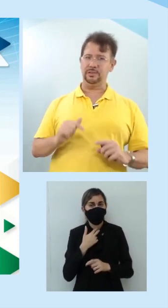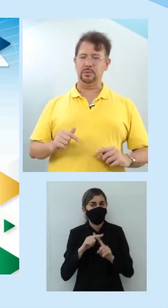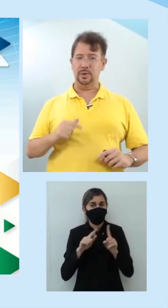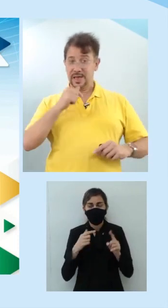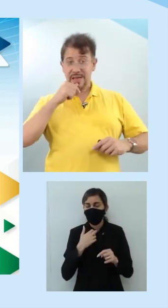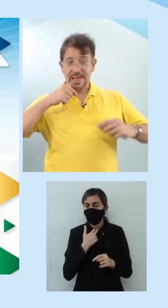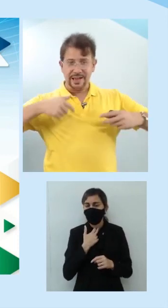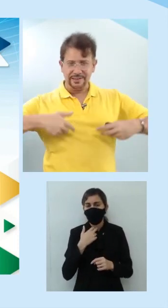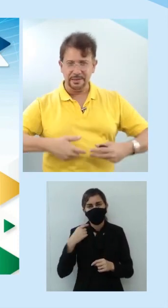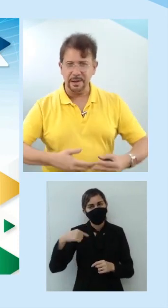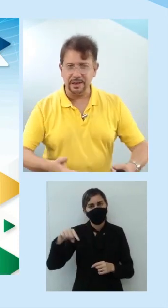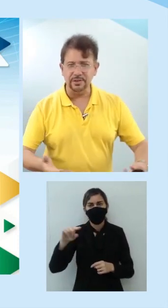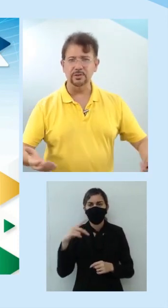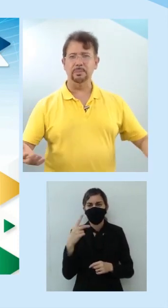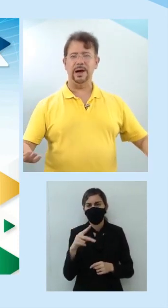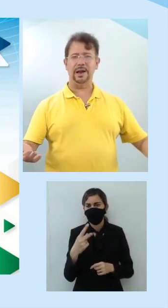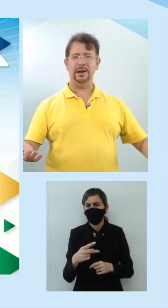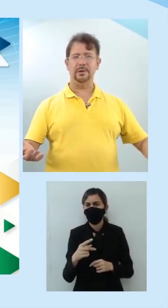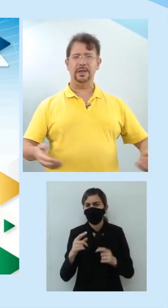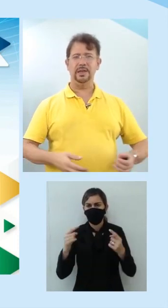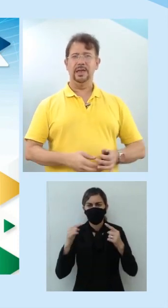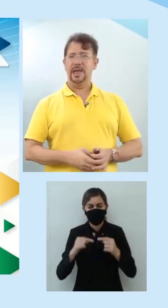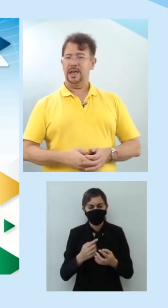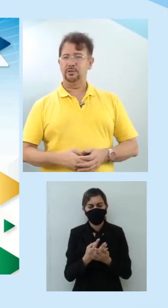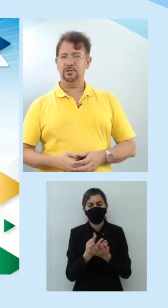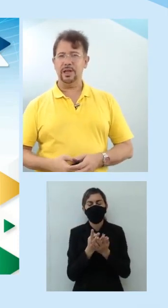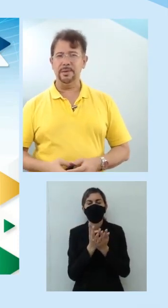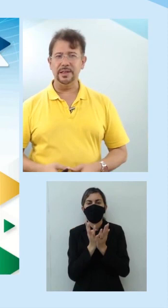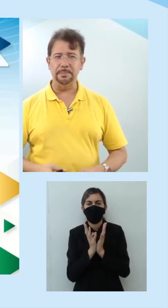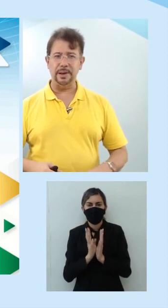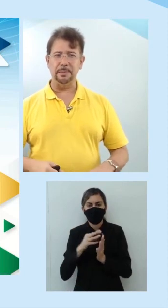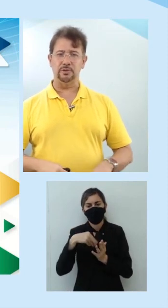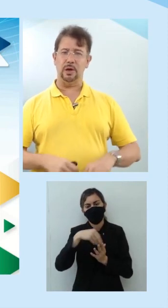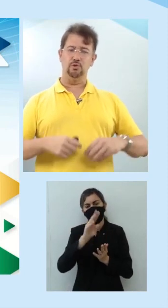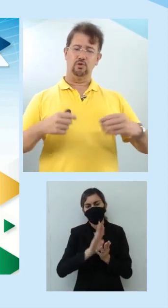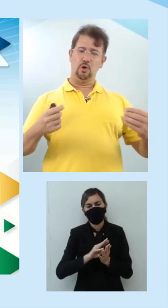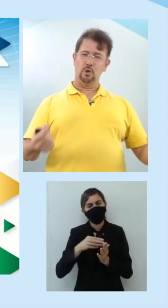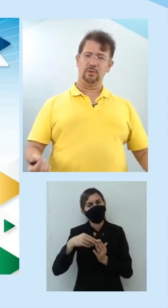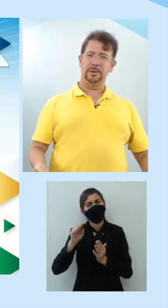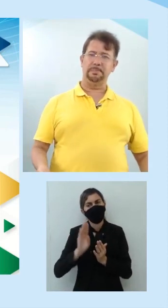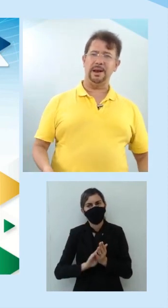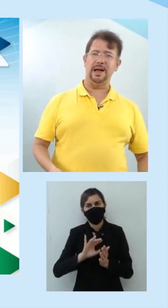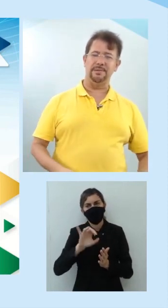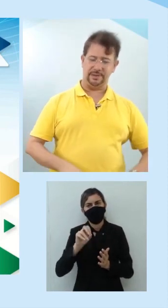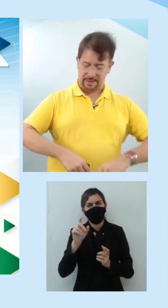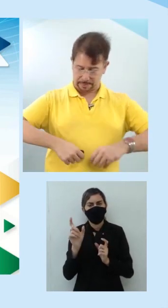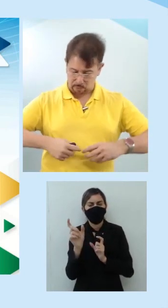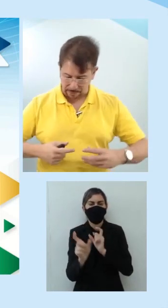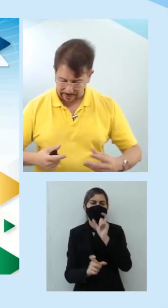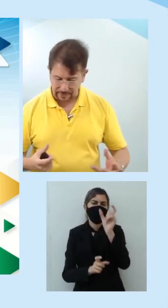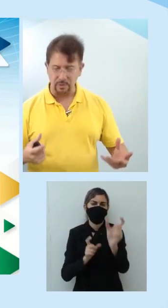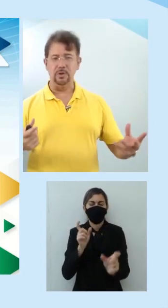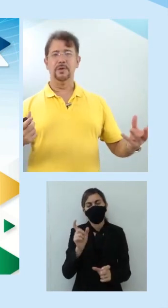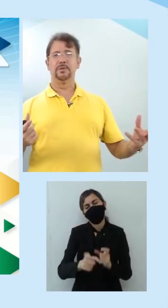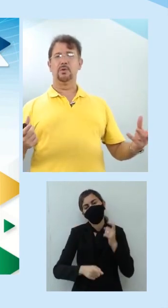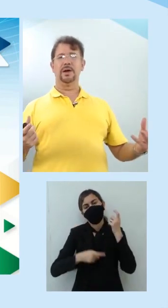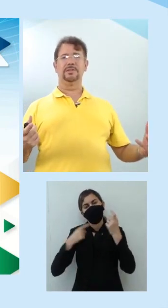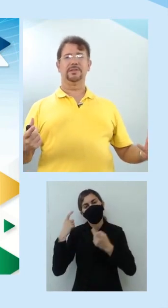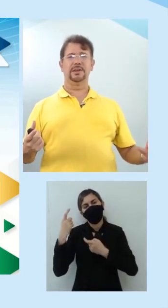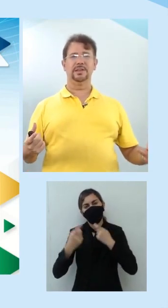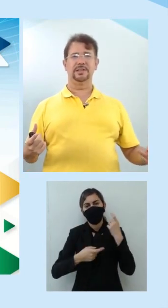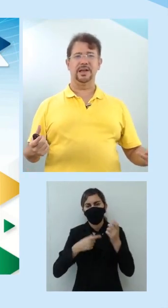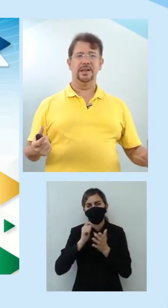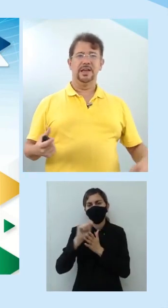ir à sua. E essa imagem do baralho aí é justamente para mostrar o jogo de palavras, a preocupação com